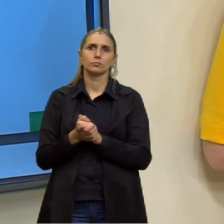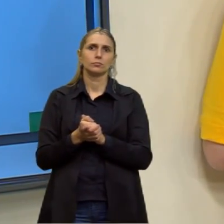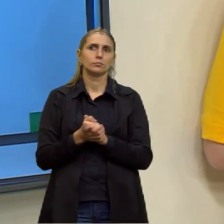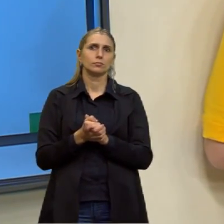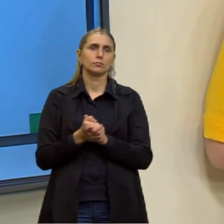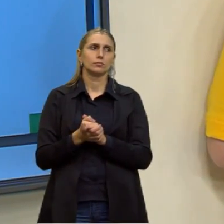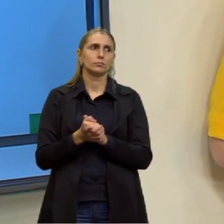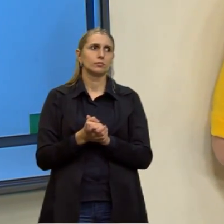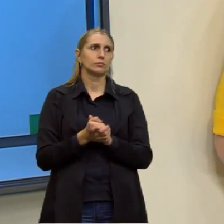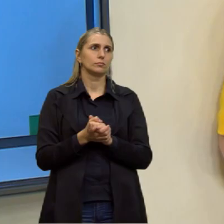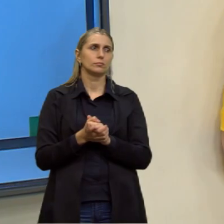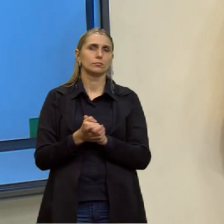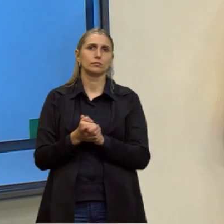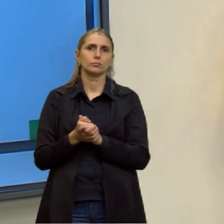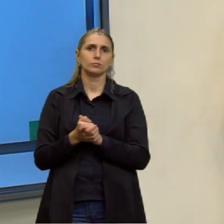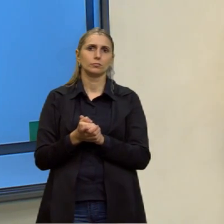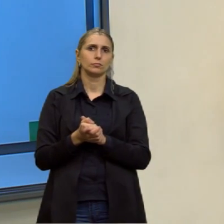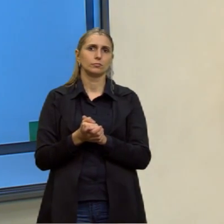e